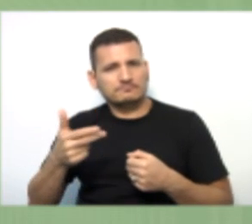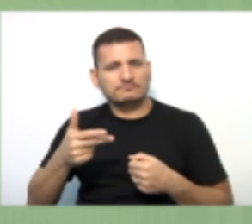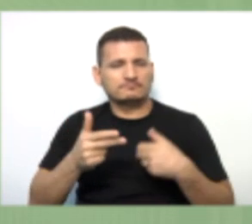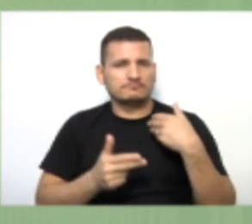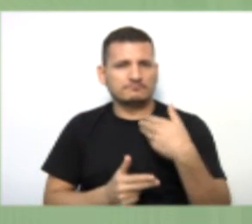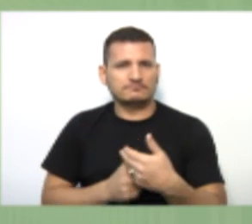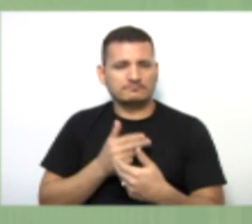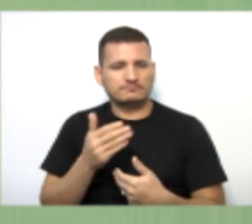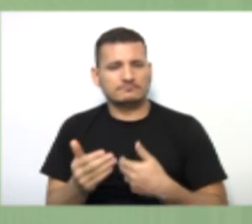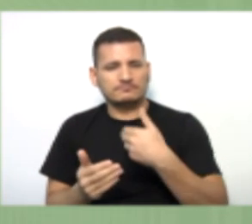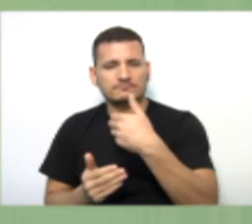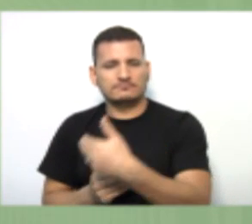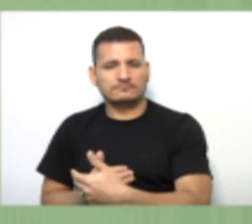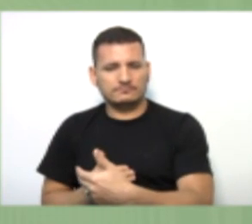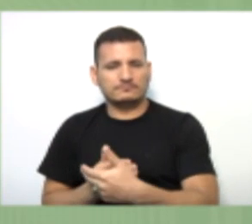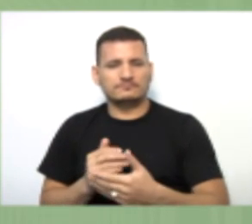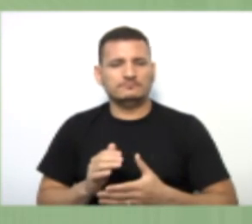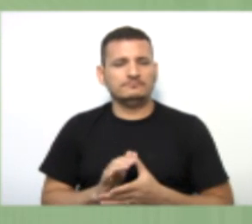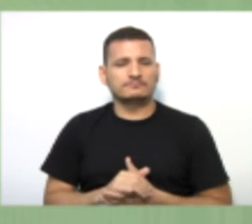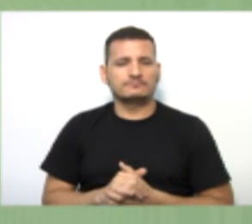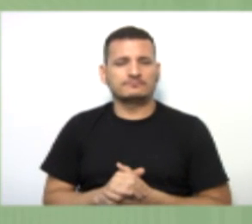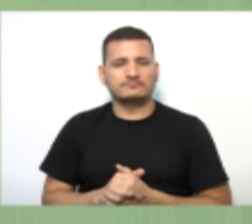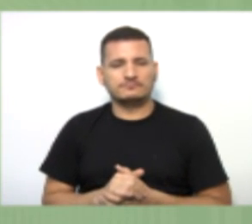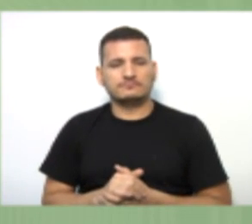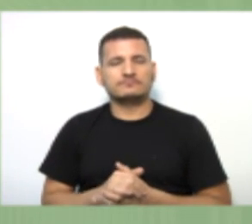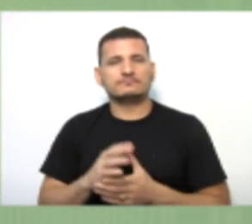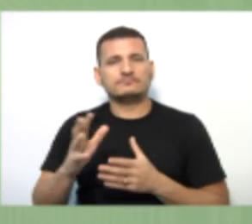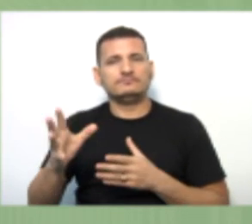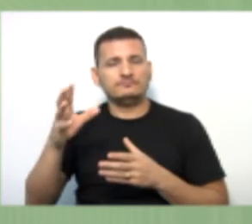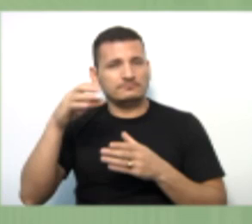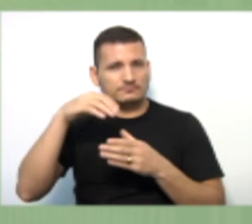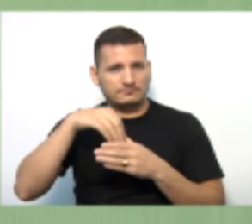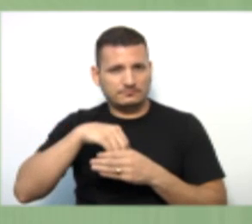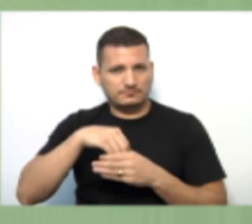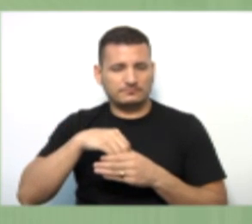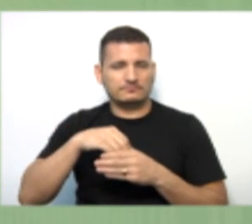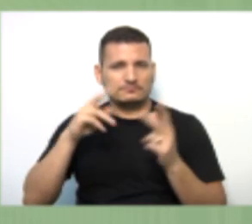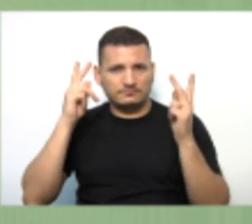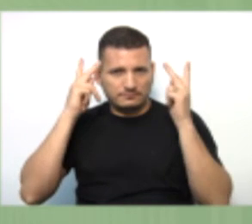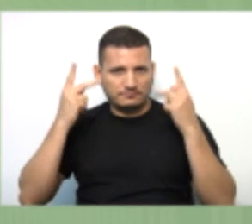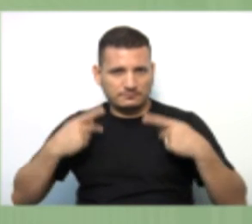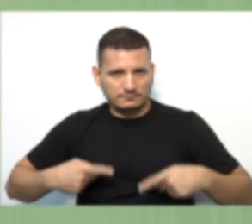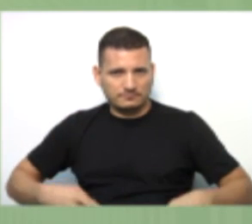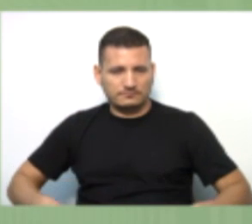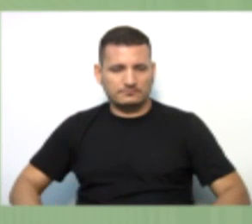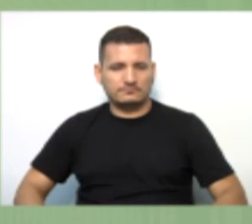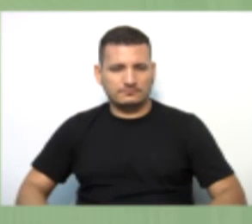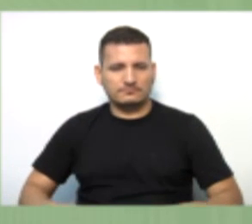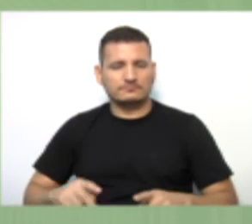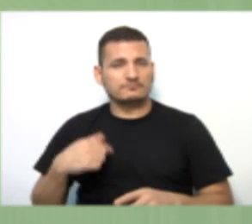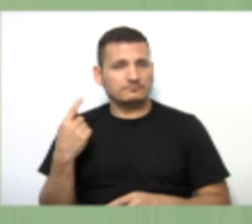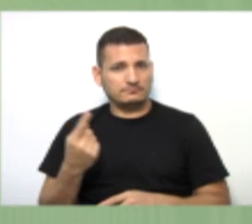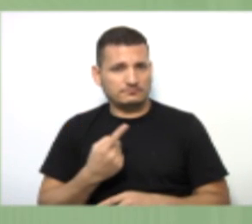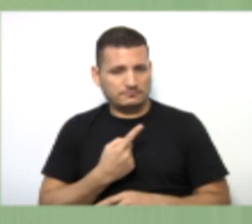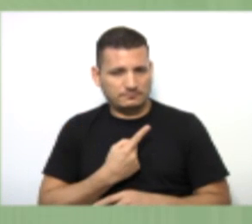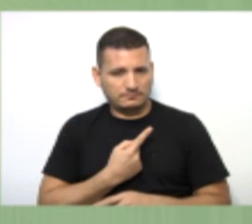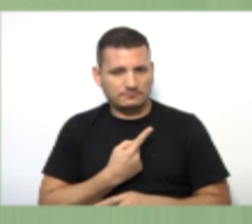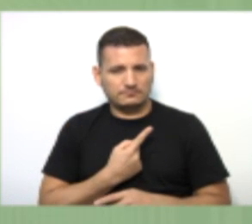Vamos lá de novo, vou ler de novo porque esse aqui é muito interessante. Ó. Faz parte da natureza humana,